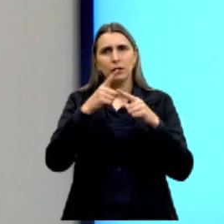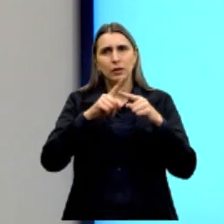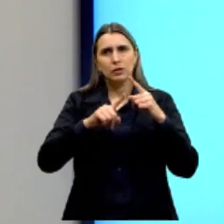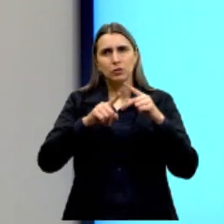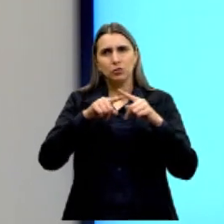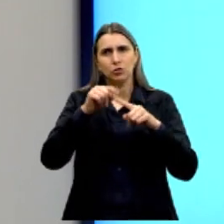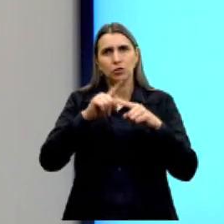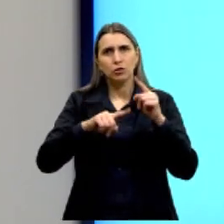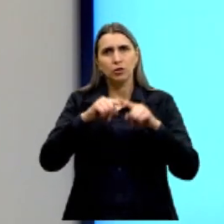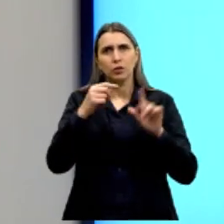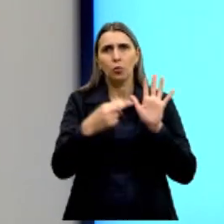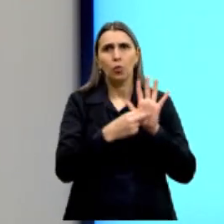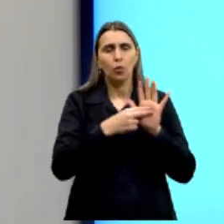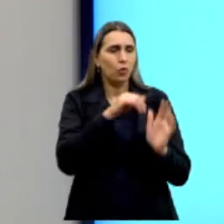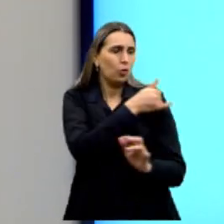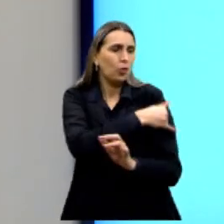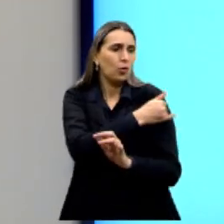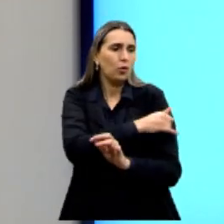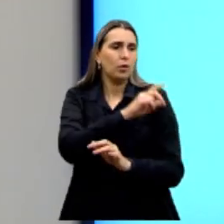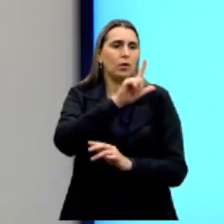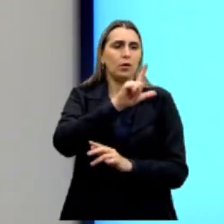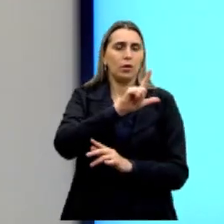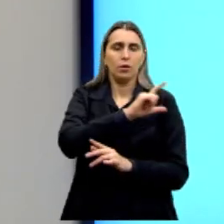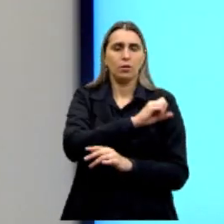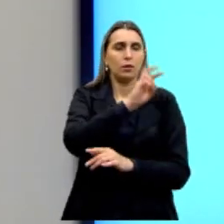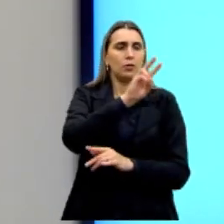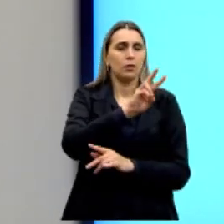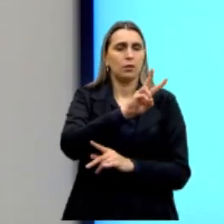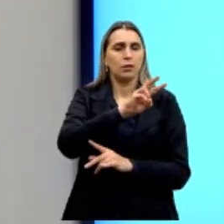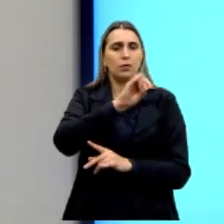exibidas pelo carioca villa-lobos